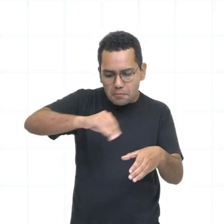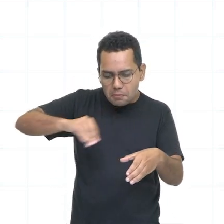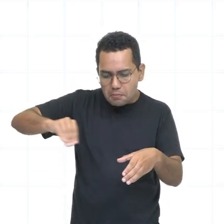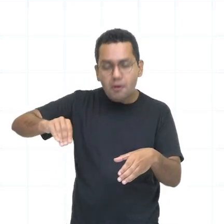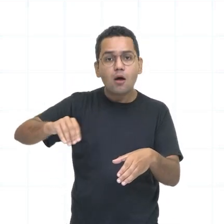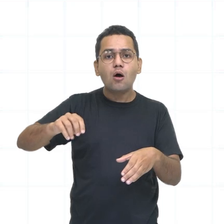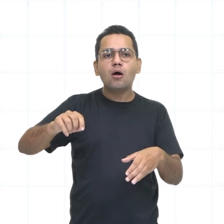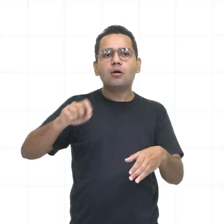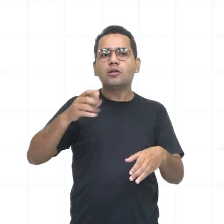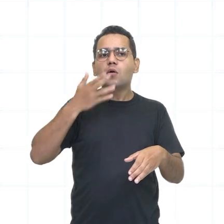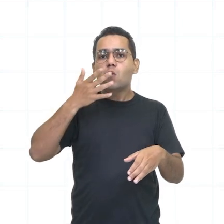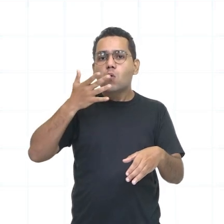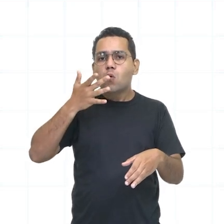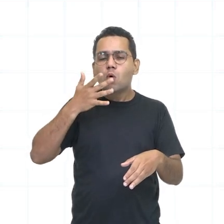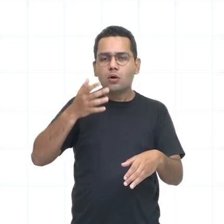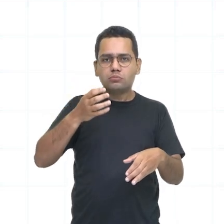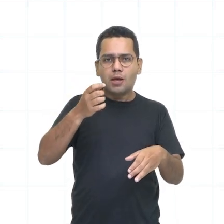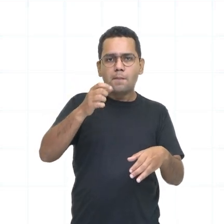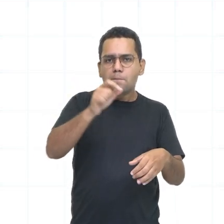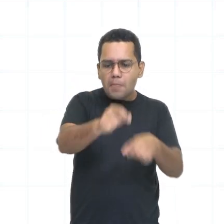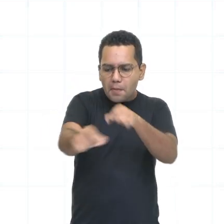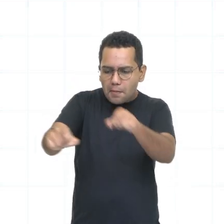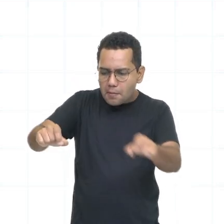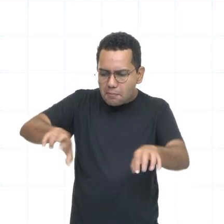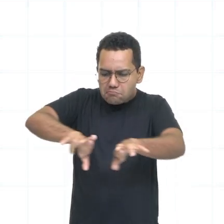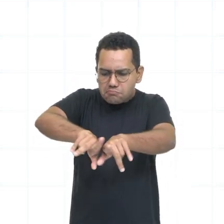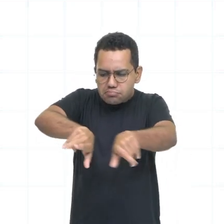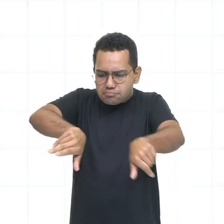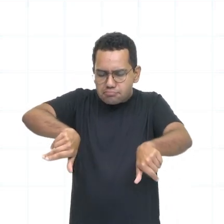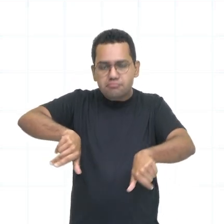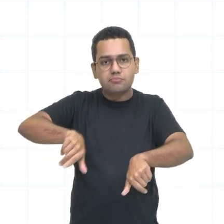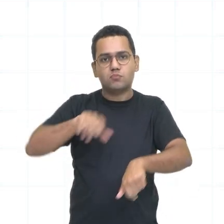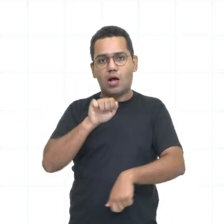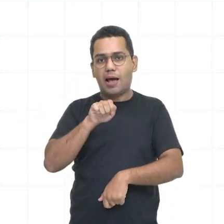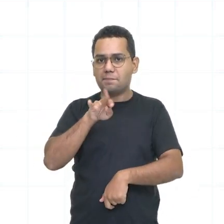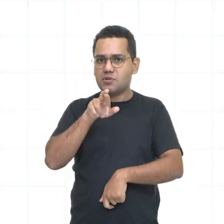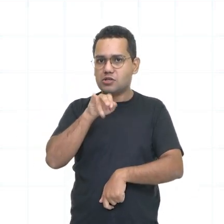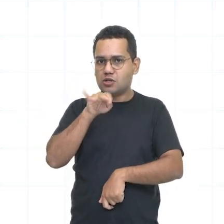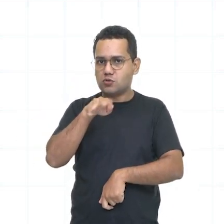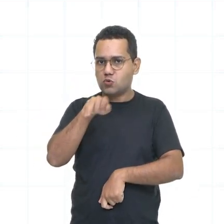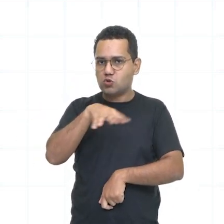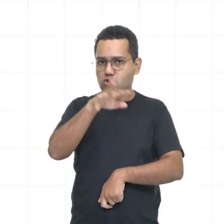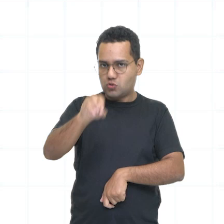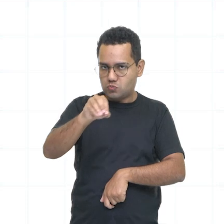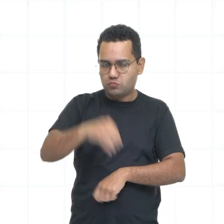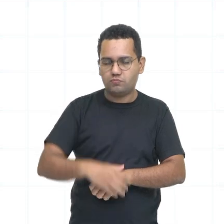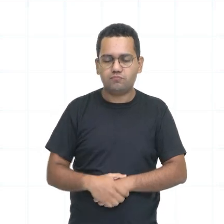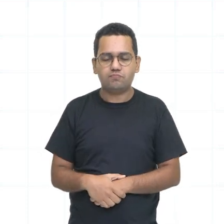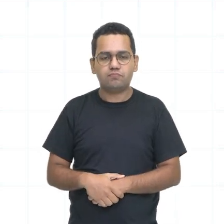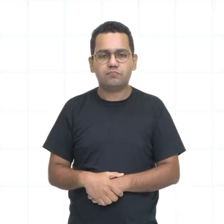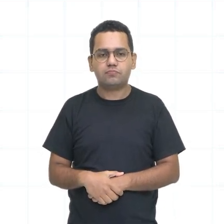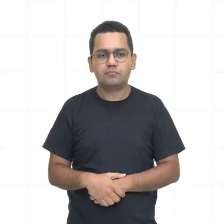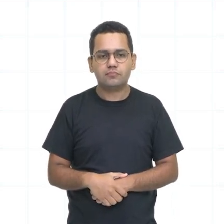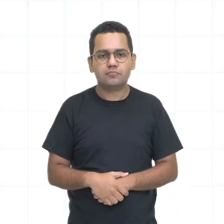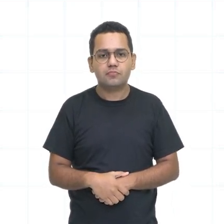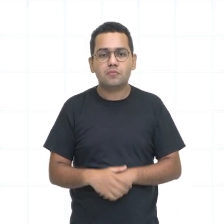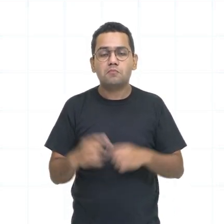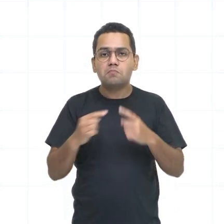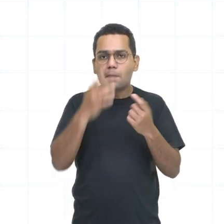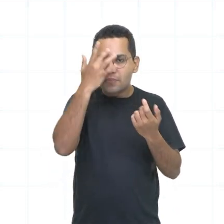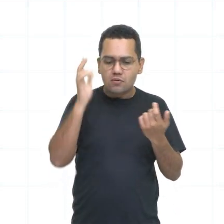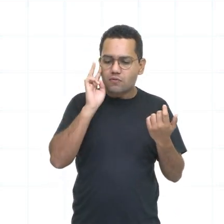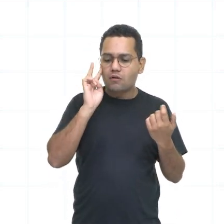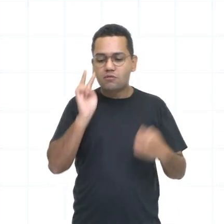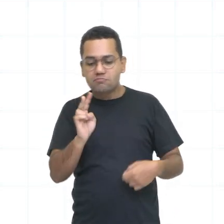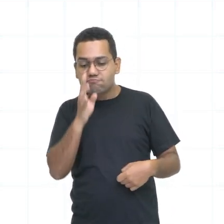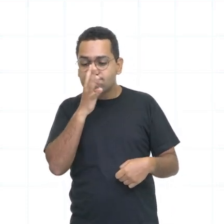manchas. Então o artista utiliza muitas cores diferentes, onde também o espectador vai apreciar aquela